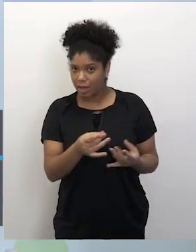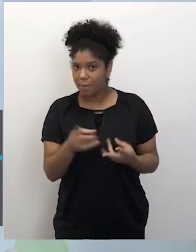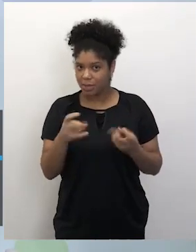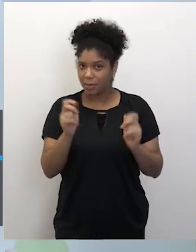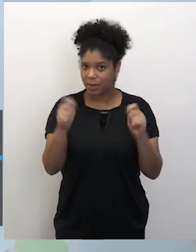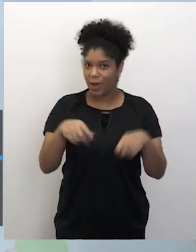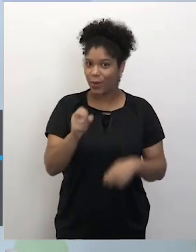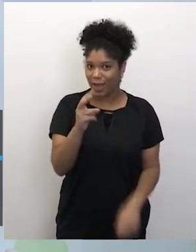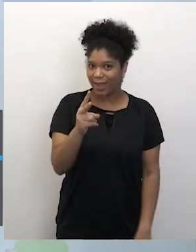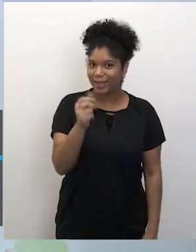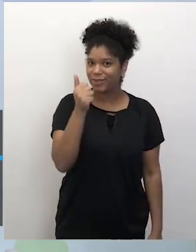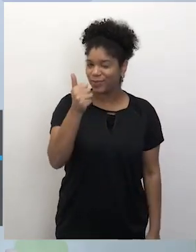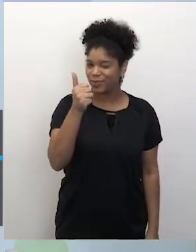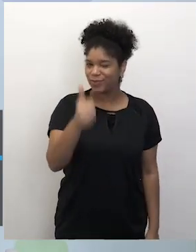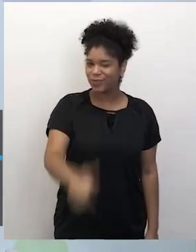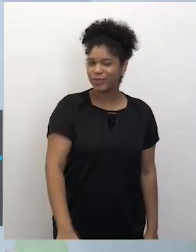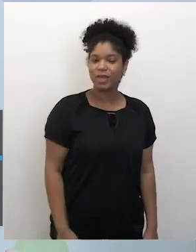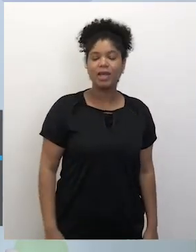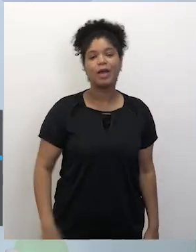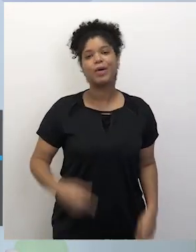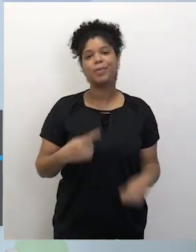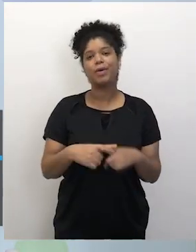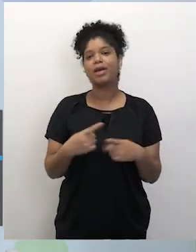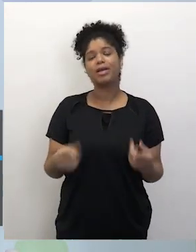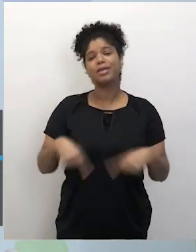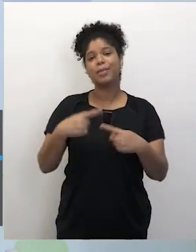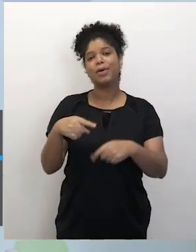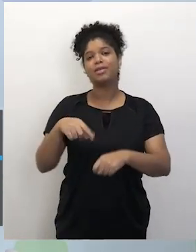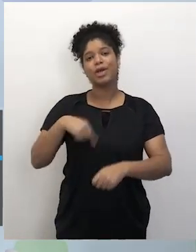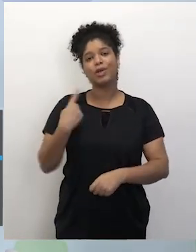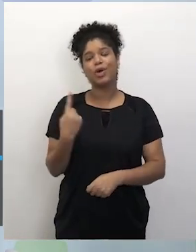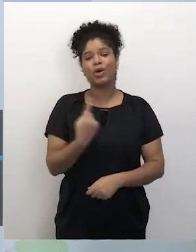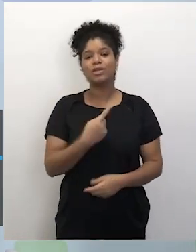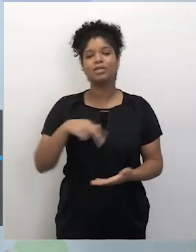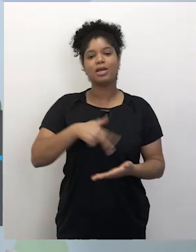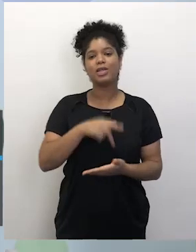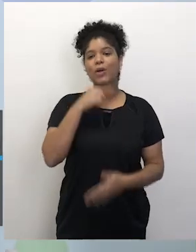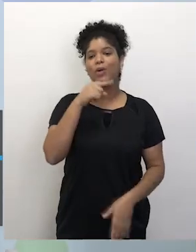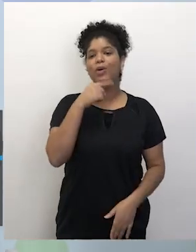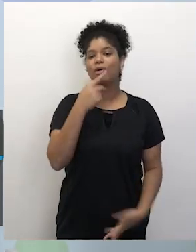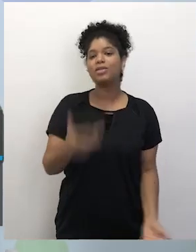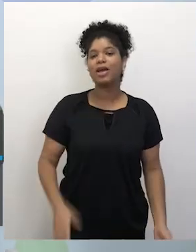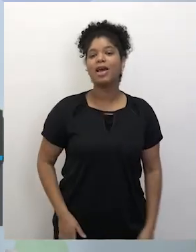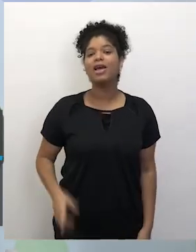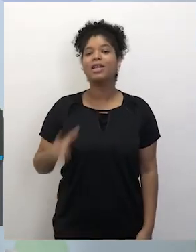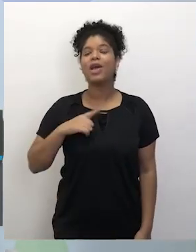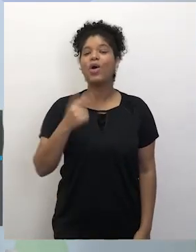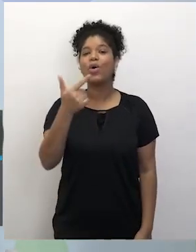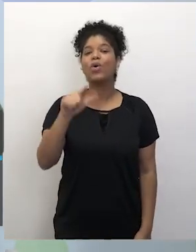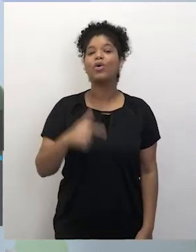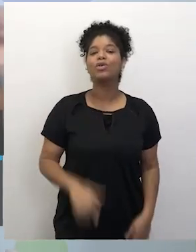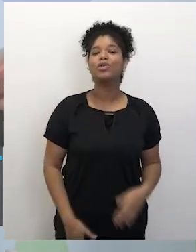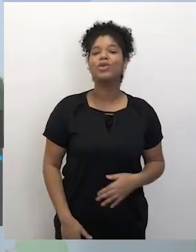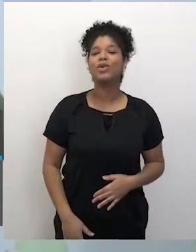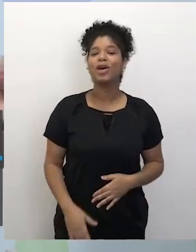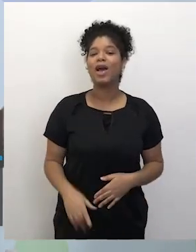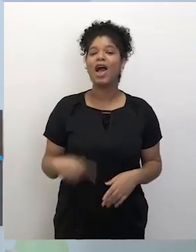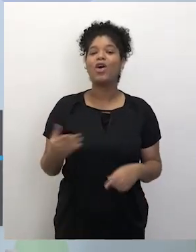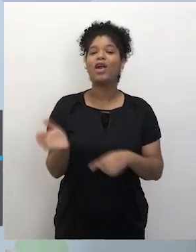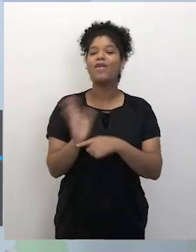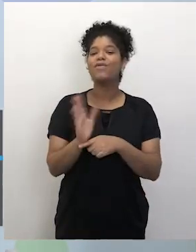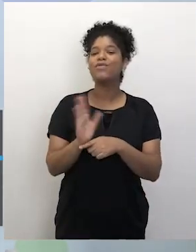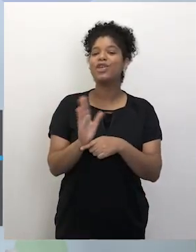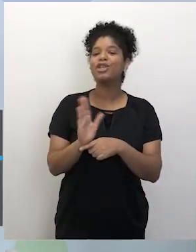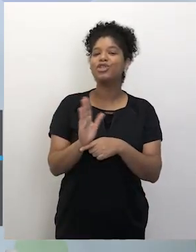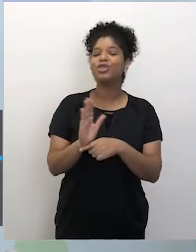elementos. Tudo bem? Porque senão não sobra tempo a gente dançar. Não é? Juliana, o segundo vídeo completinho para eles pensarem